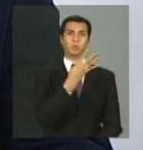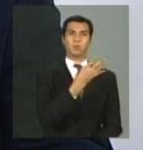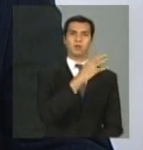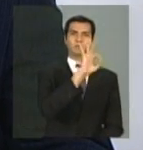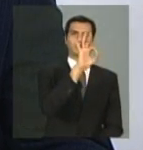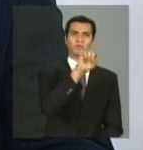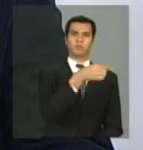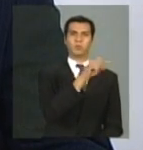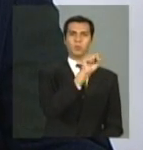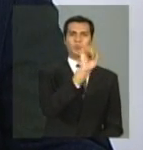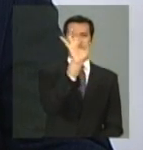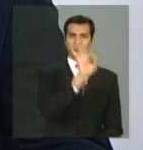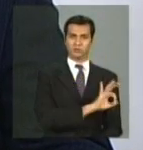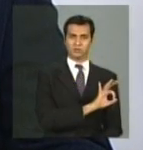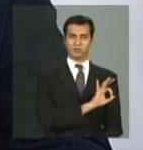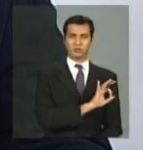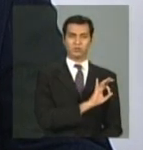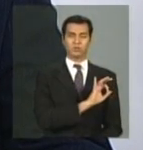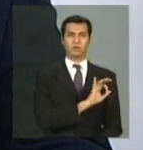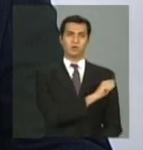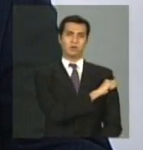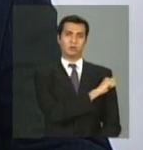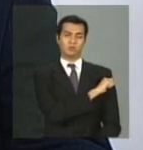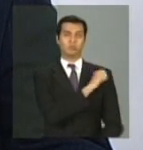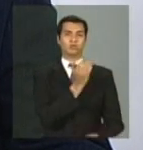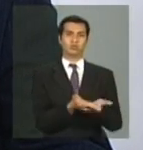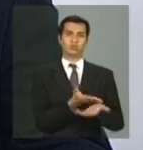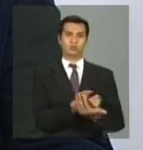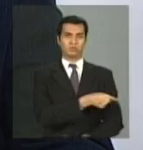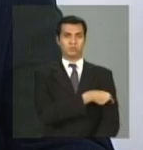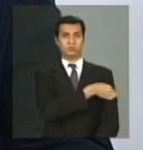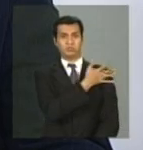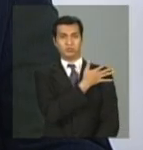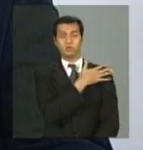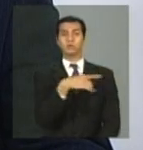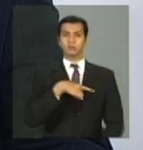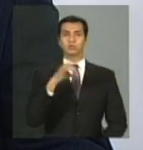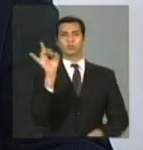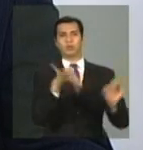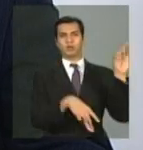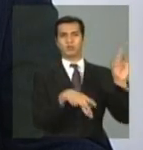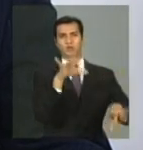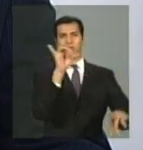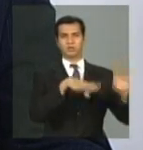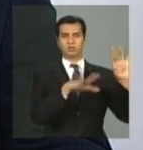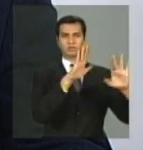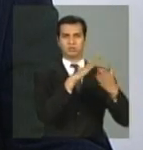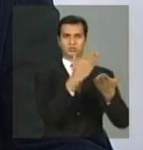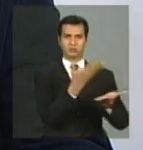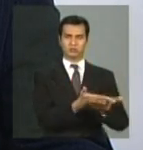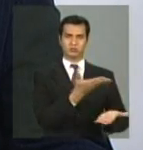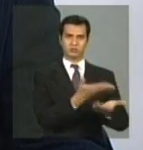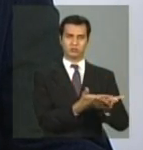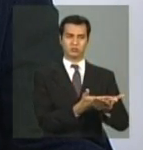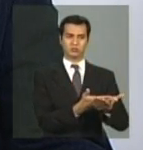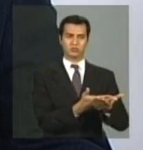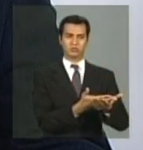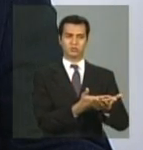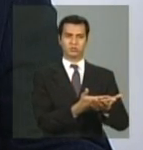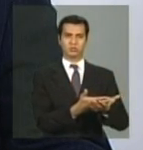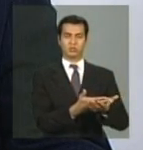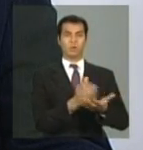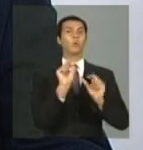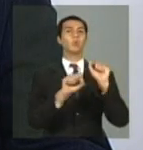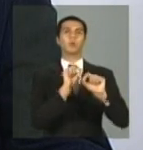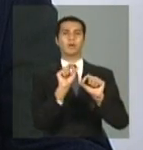4,8% das pessoas que estão no ensino fundamental no Brasil abandonam, não é evadem, abandonam é antes do